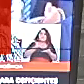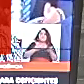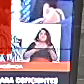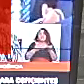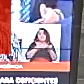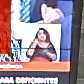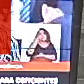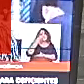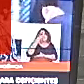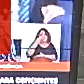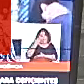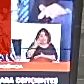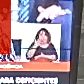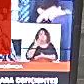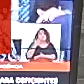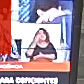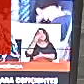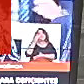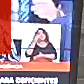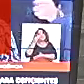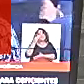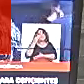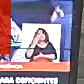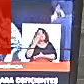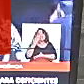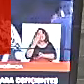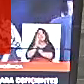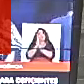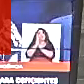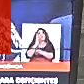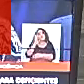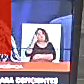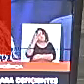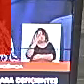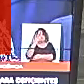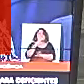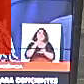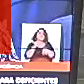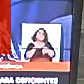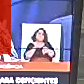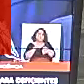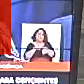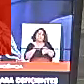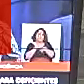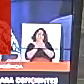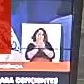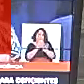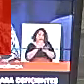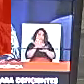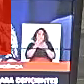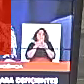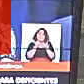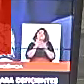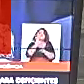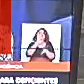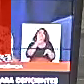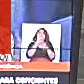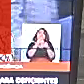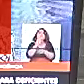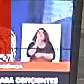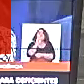encontrar uma solução. E eu só queria, meu tempo já tá esgotado, eu só queria pontuar que foi